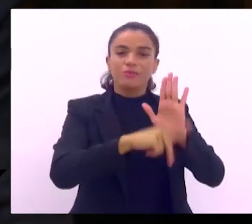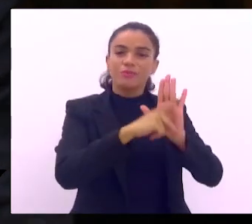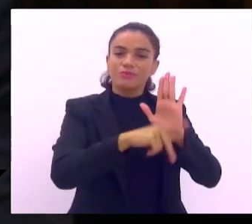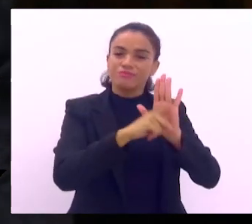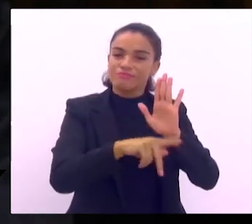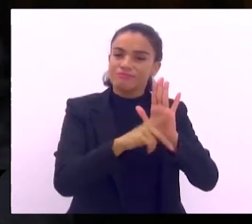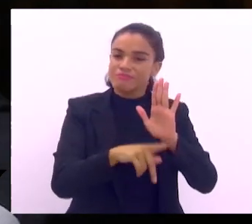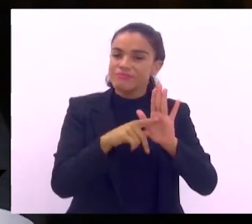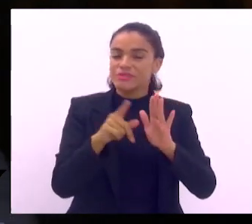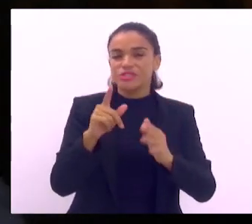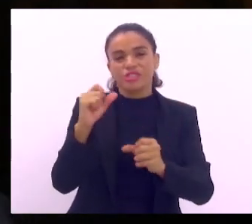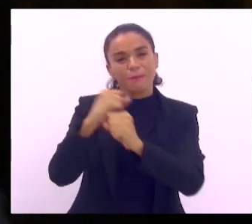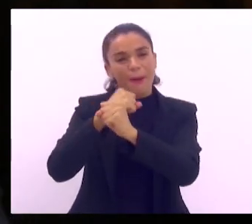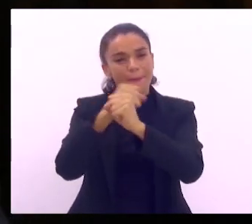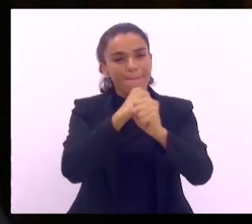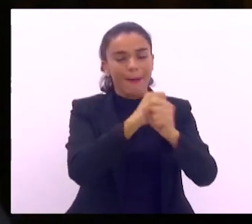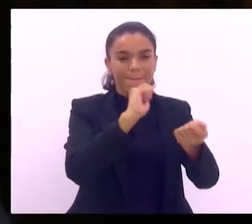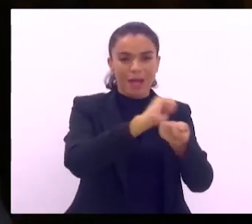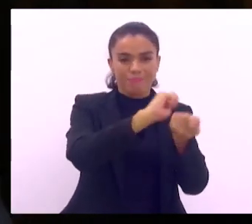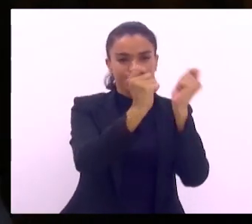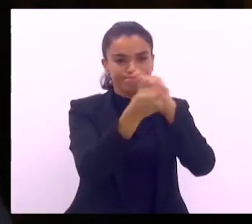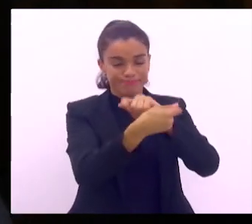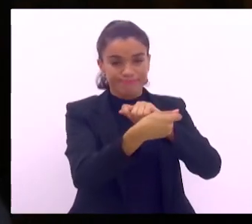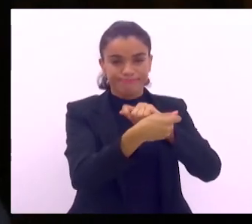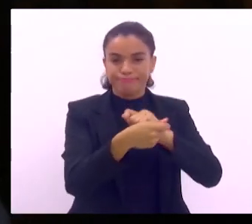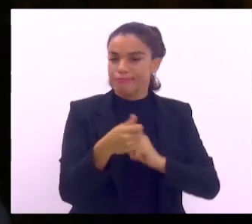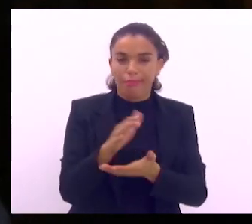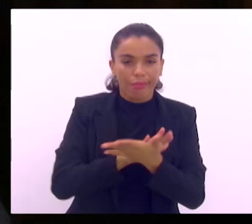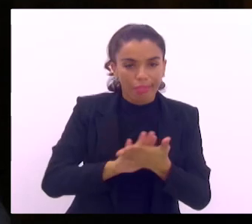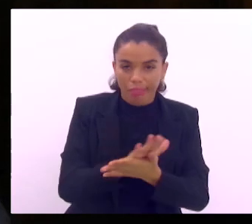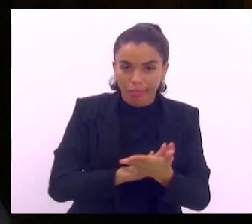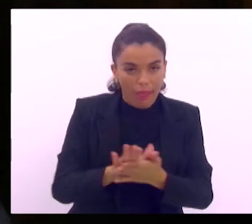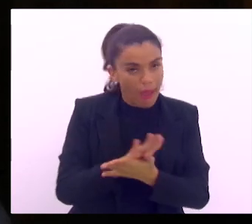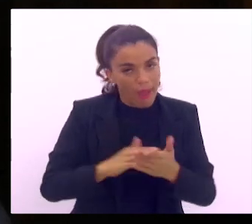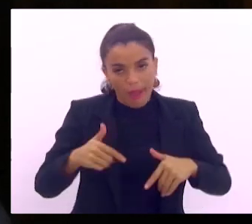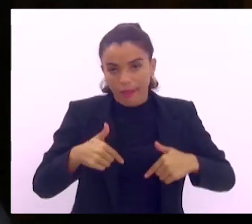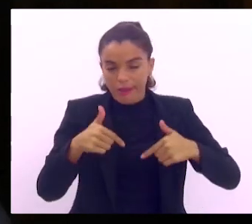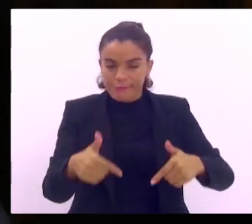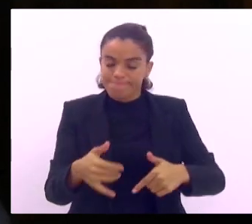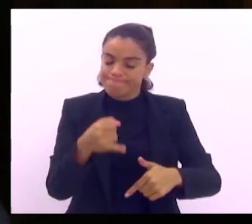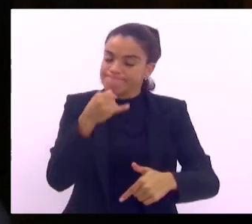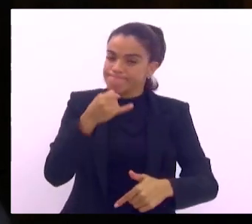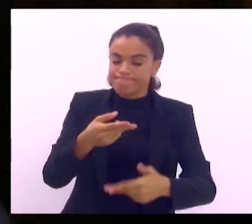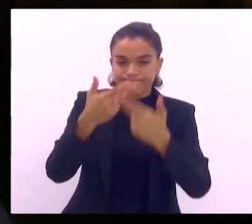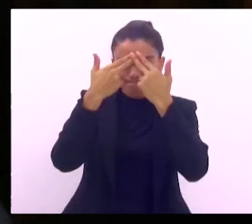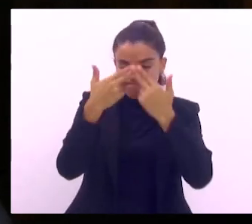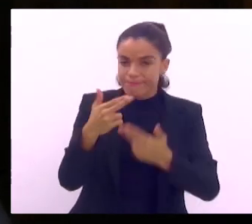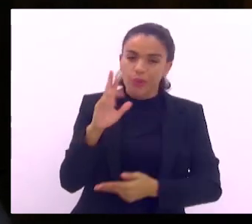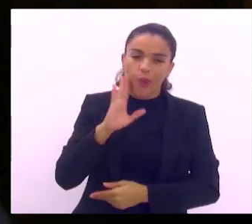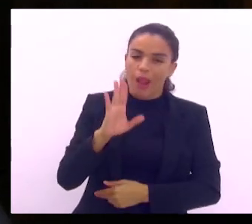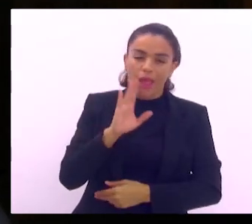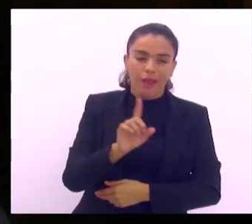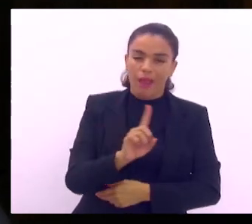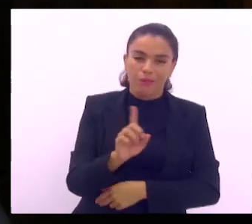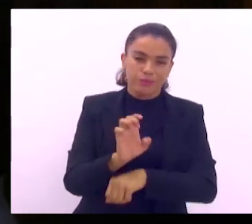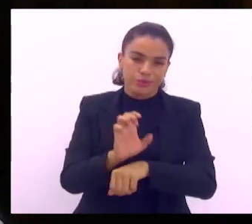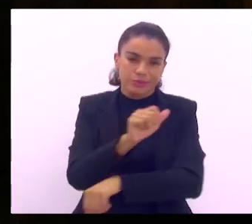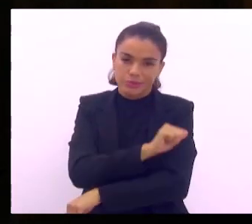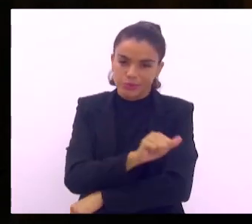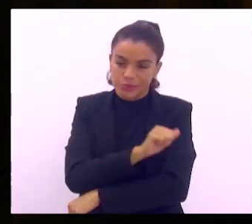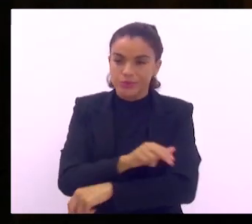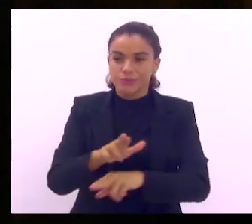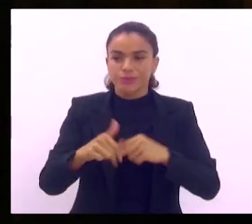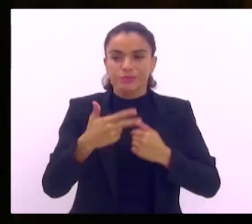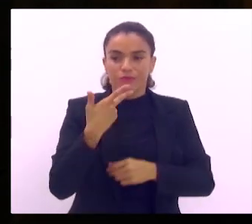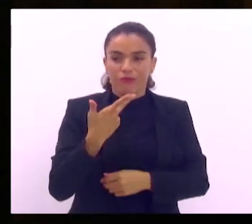de se revitalizar em 2019. Nada aconteceu. Isso foi uma coisa frustrante. Isso não é legal para o Estado do Rio de Janeiro. Por isso eu falo,